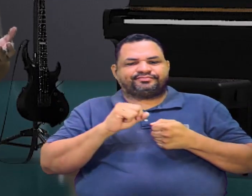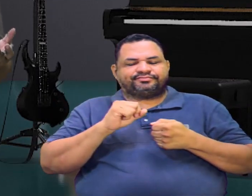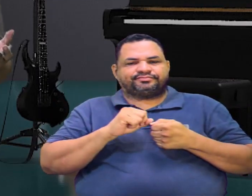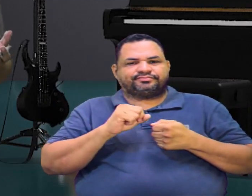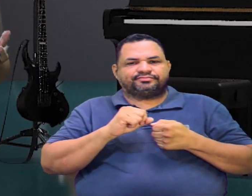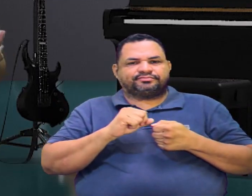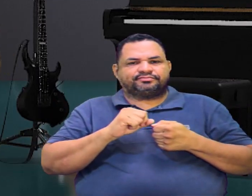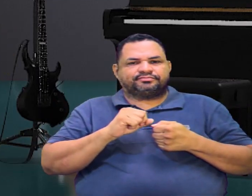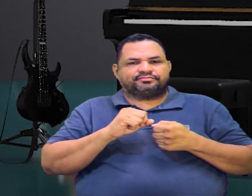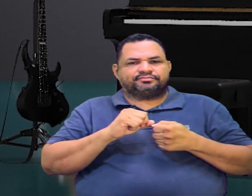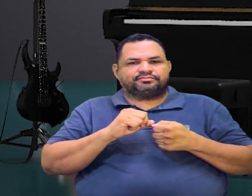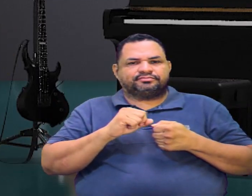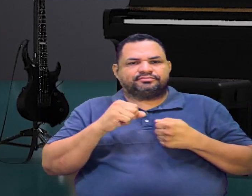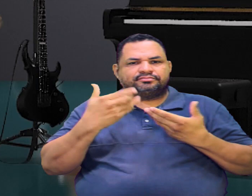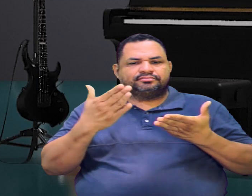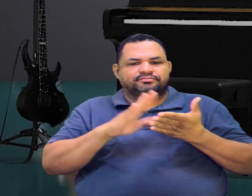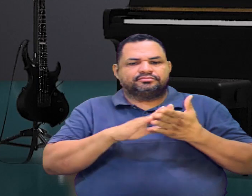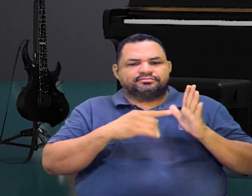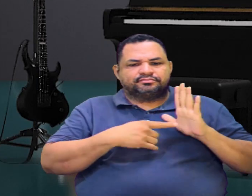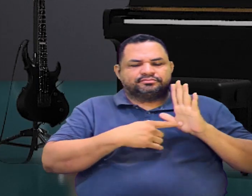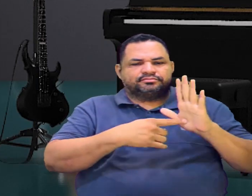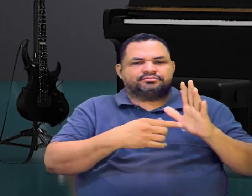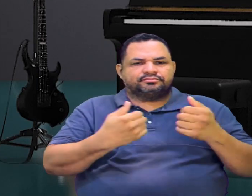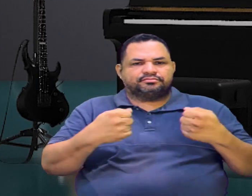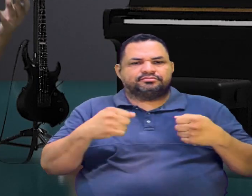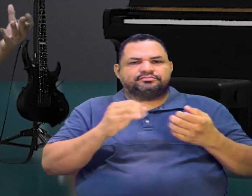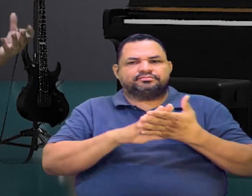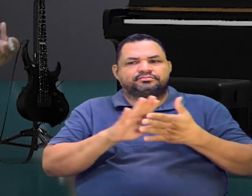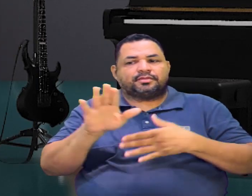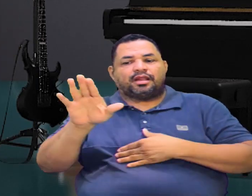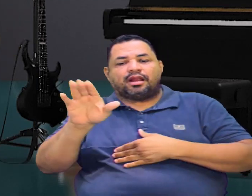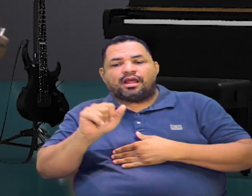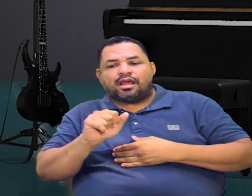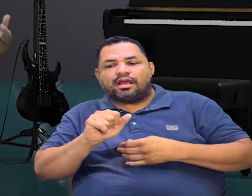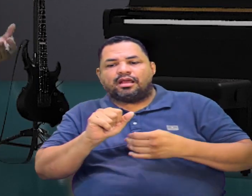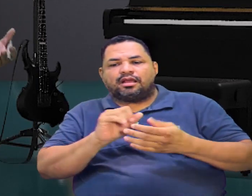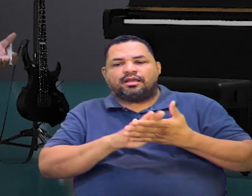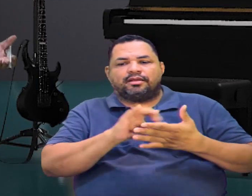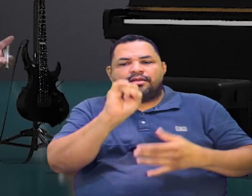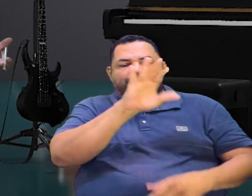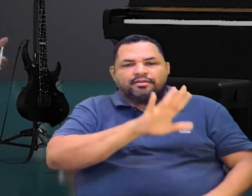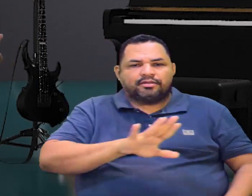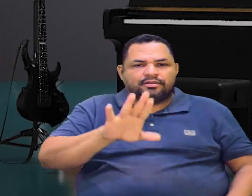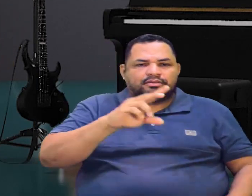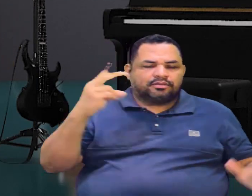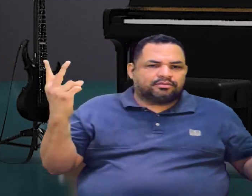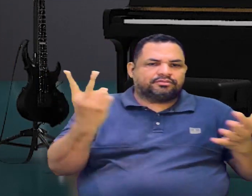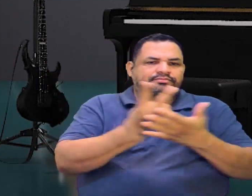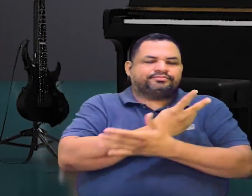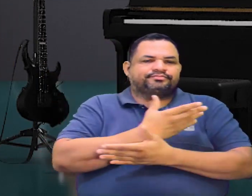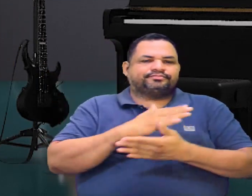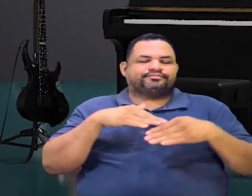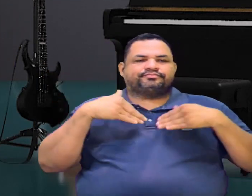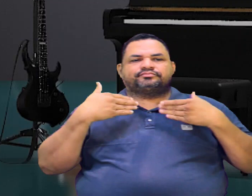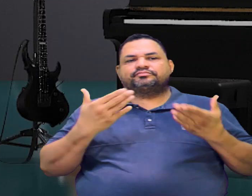fazer a sua apresentação, ele pode chamar imagens, né? Normalmente está acontecendo isso